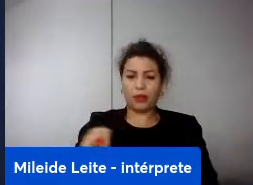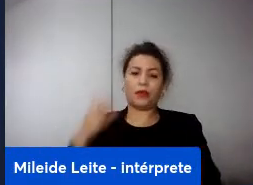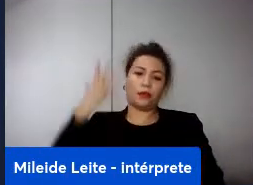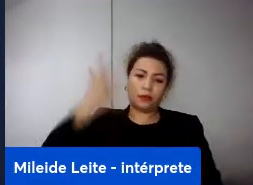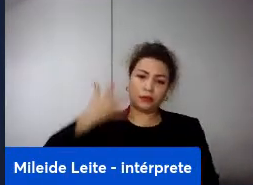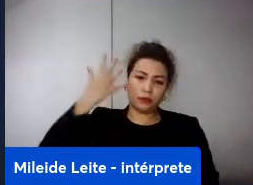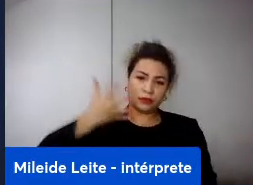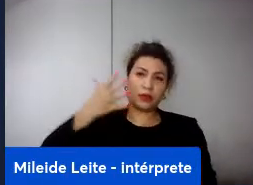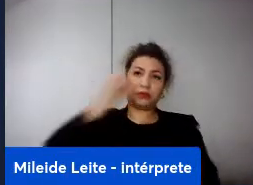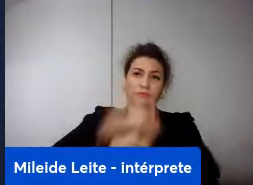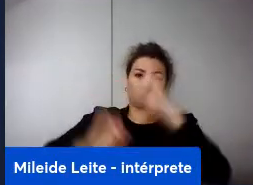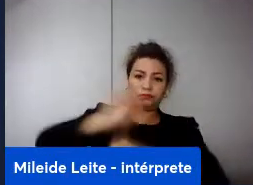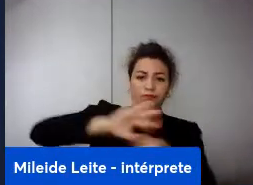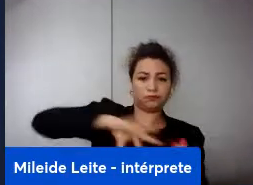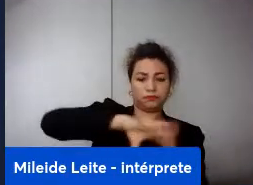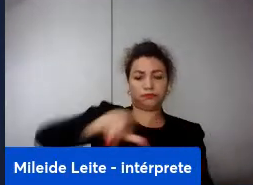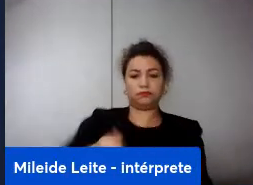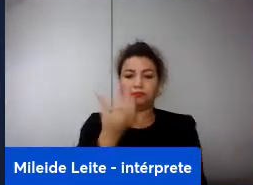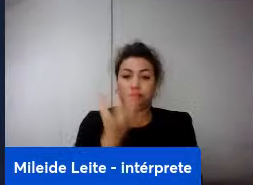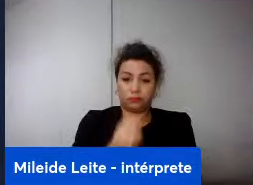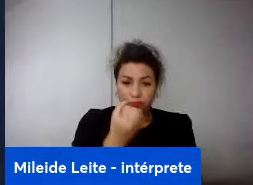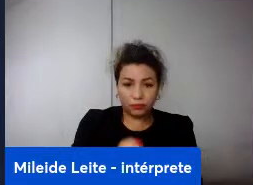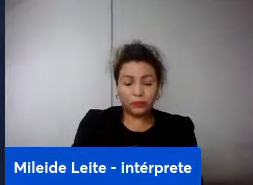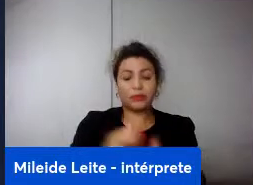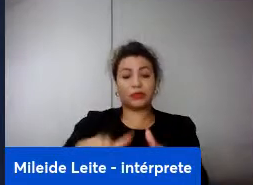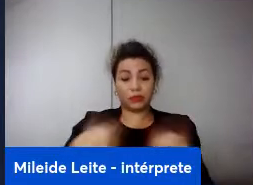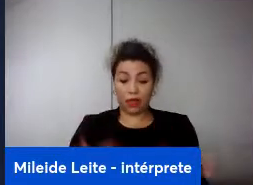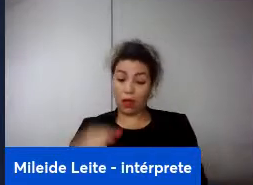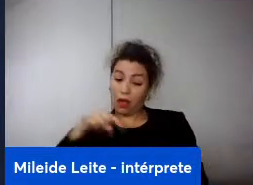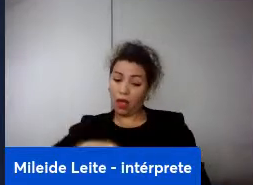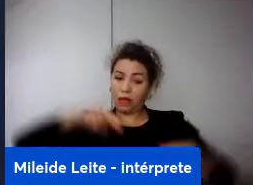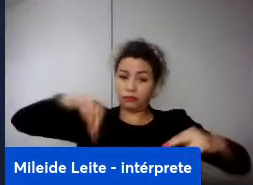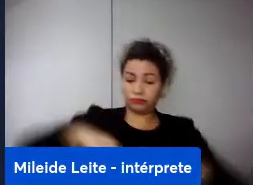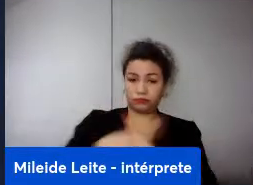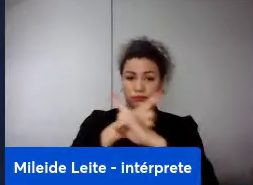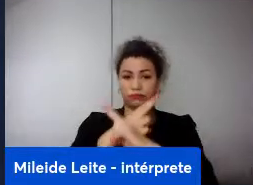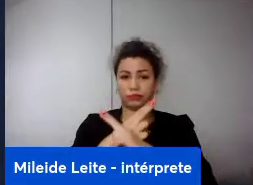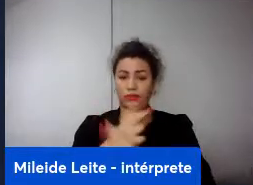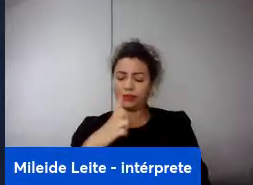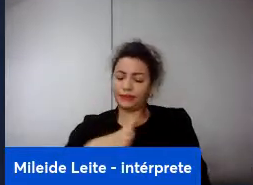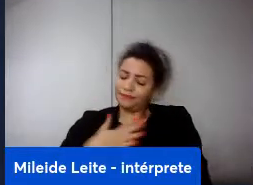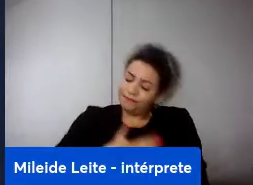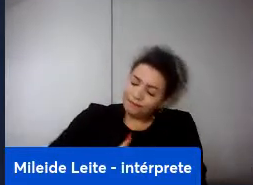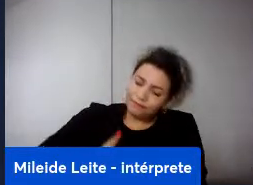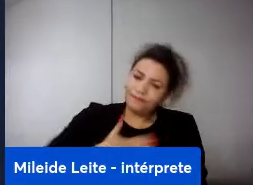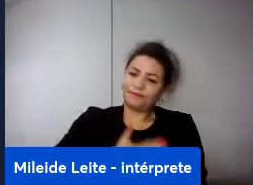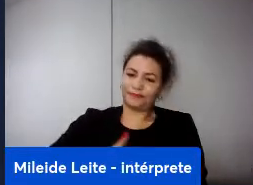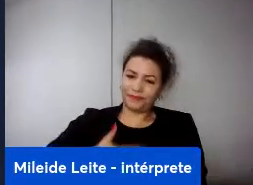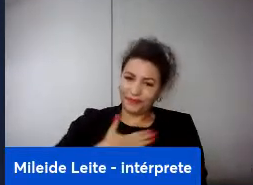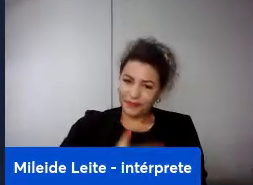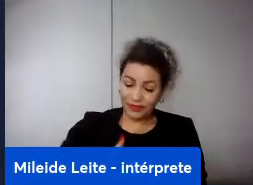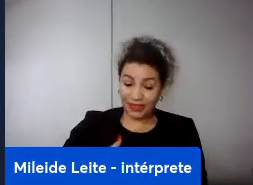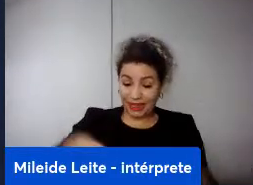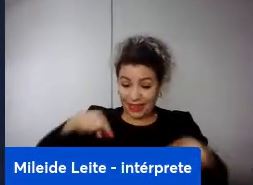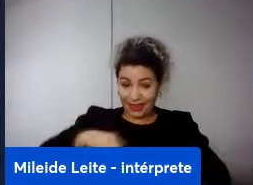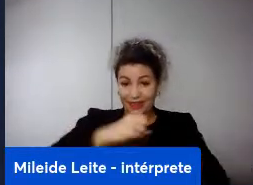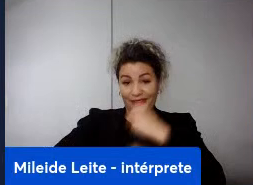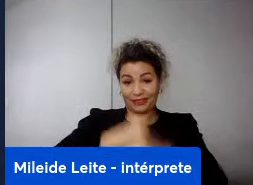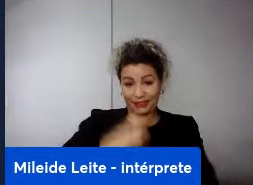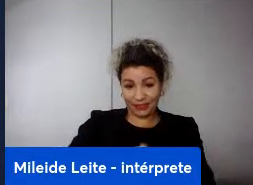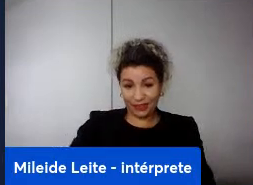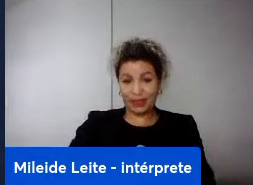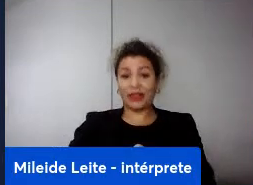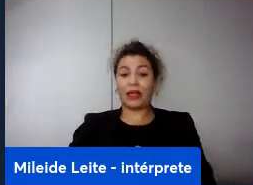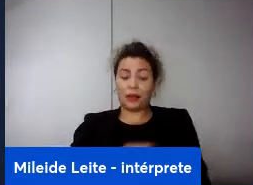de Alfabetização. Assim, esta universidade tem a satisfação, neste ano, por meio